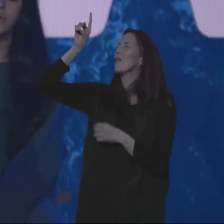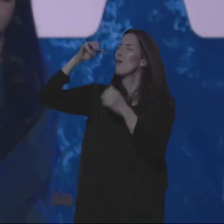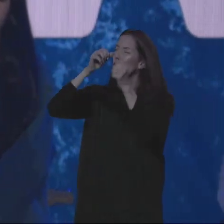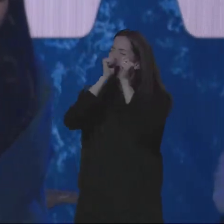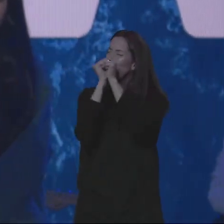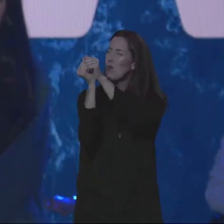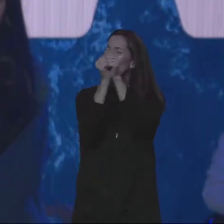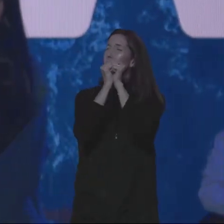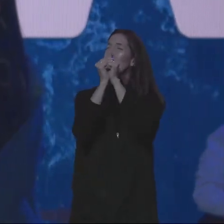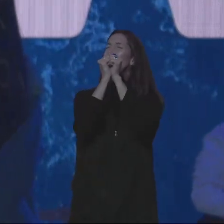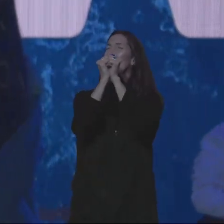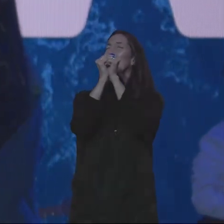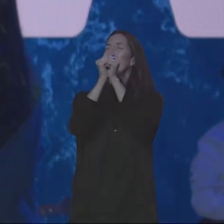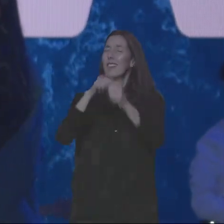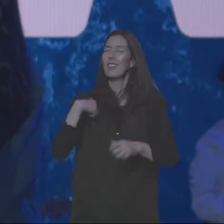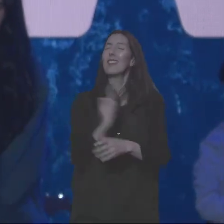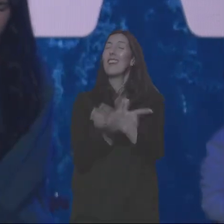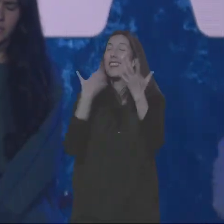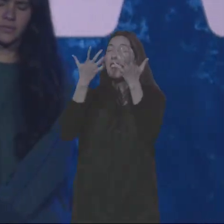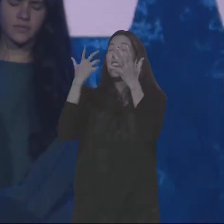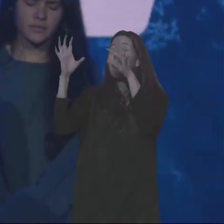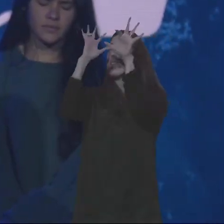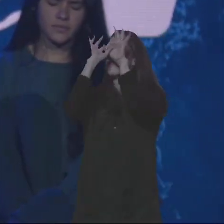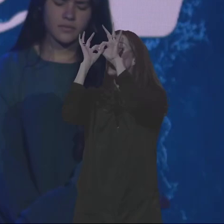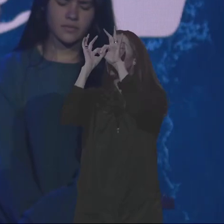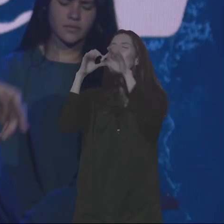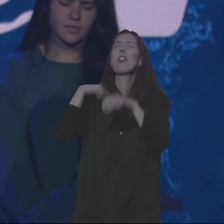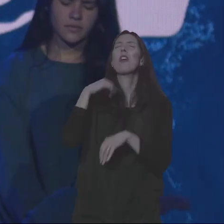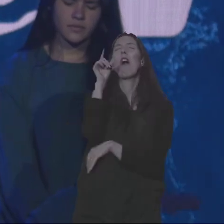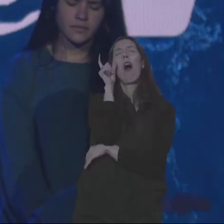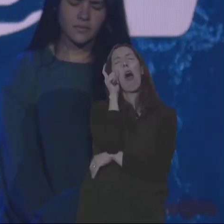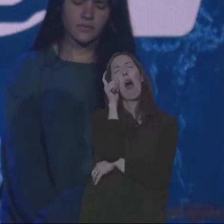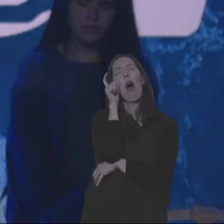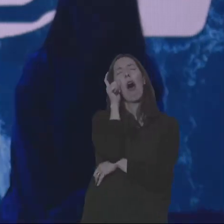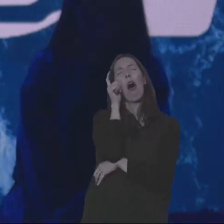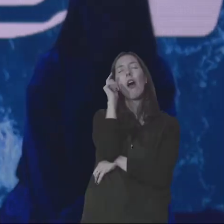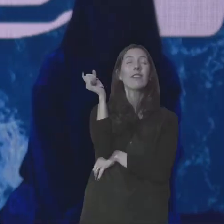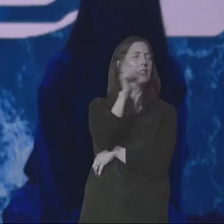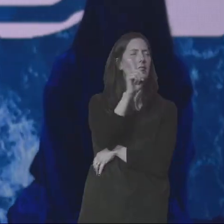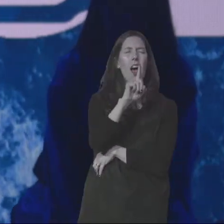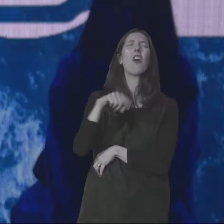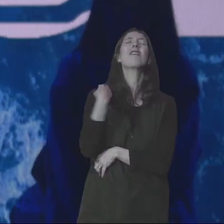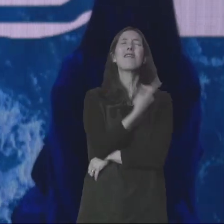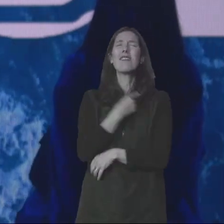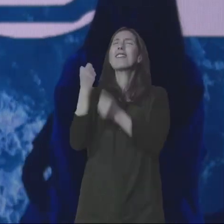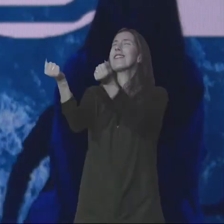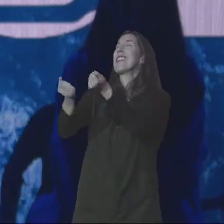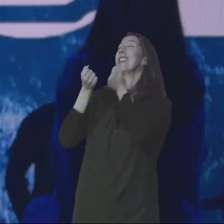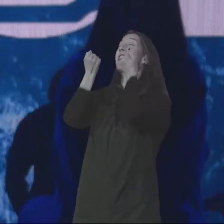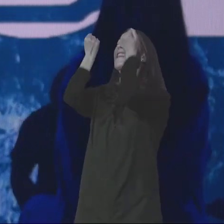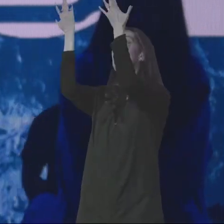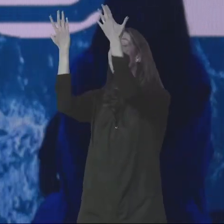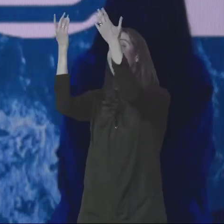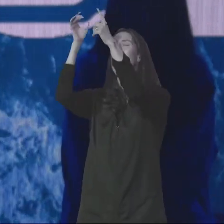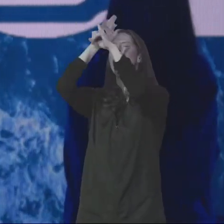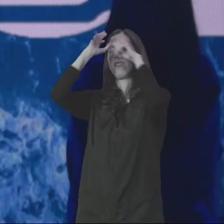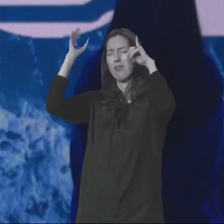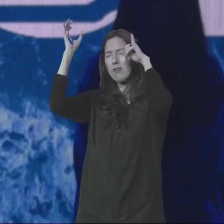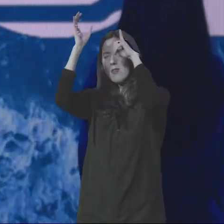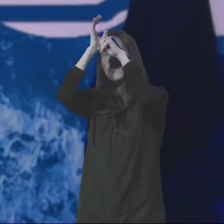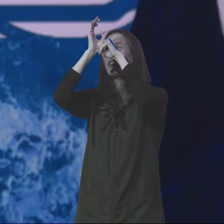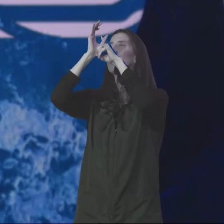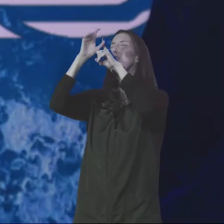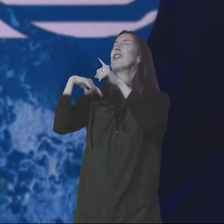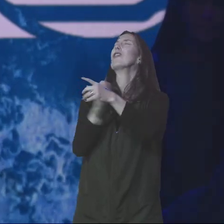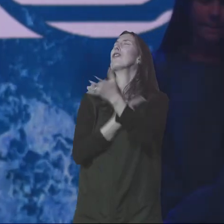presença. Nós não estamos aqui para assistir, mas sim prestar um culto. E nós queremos ser encontrados